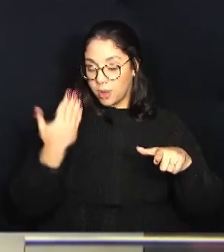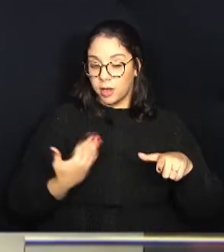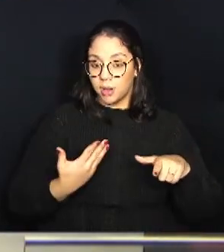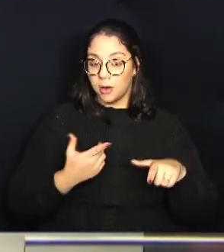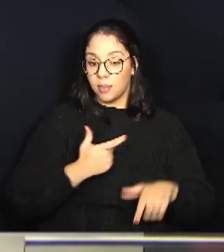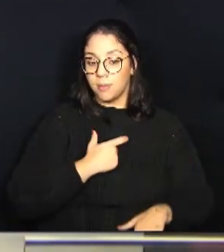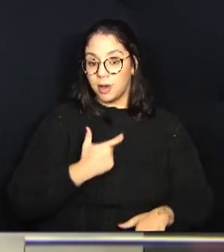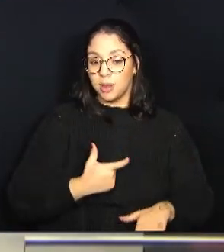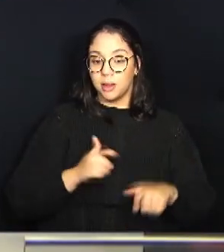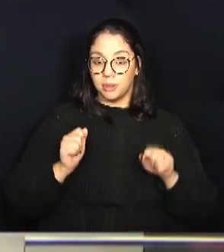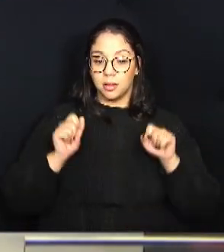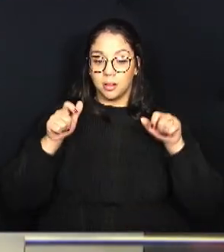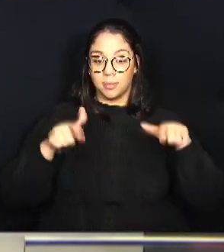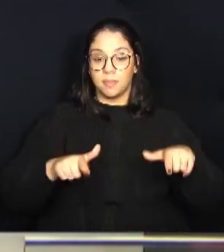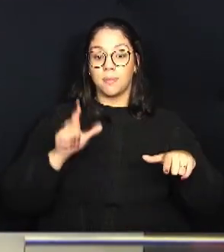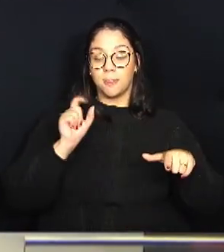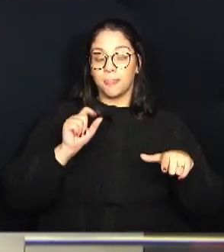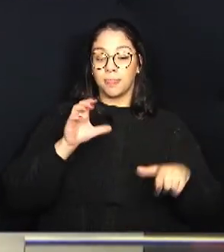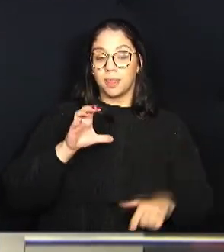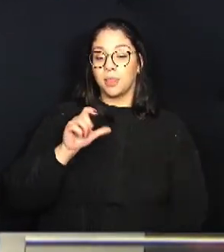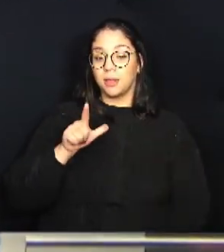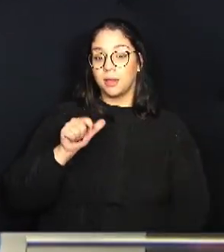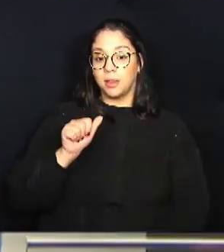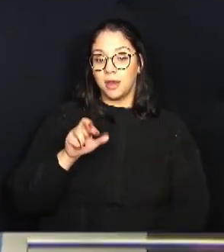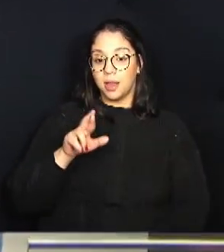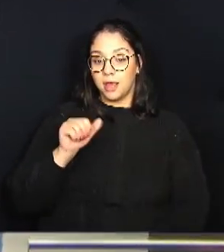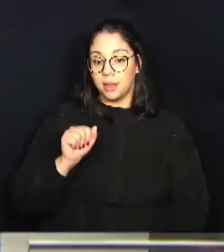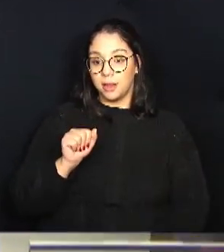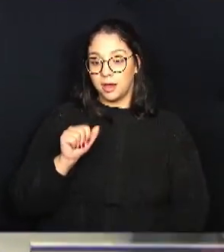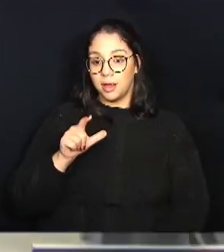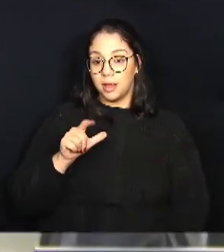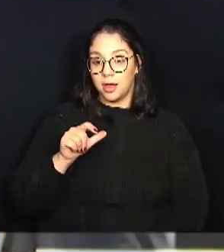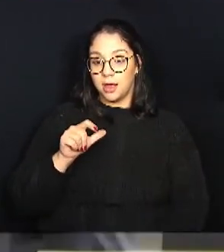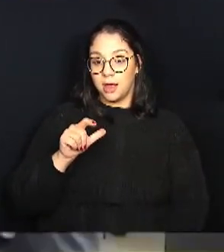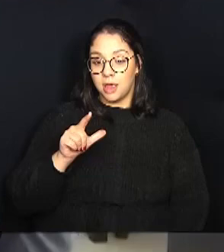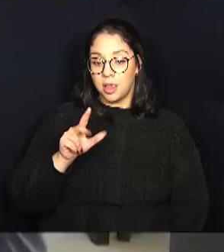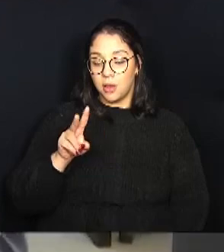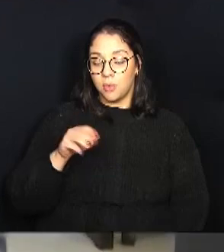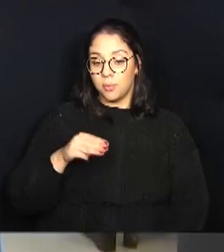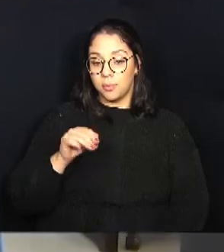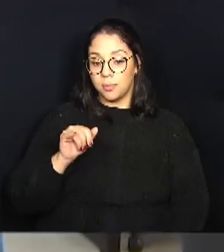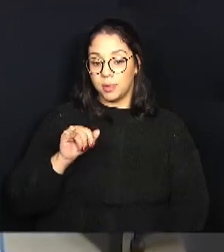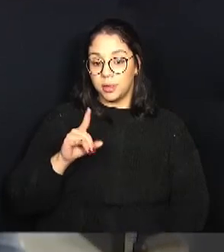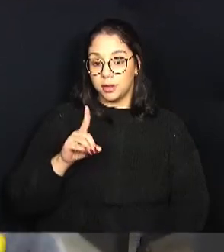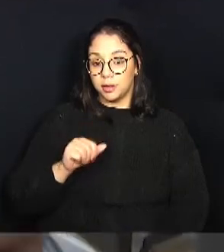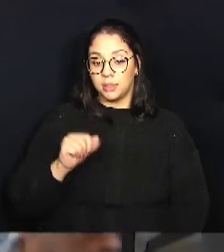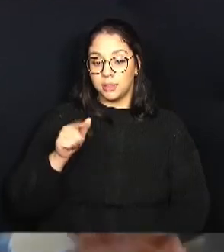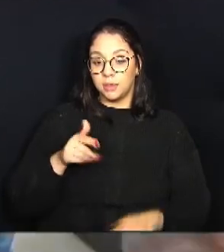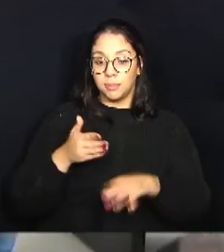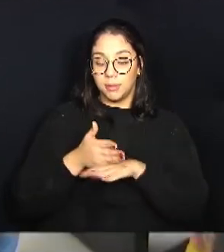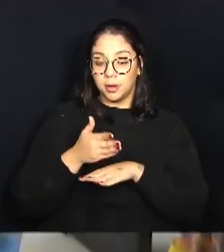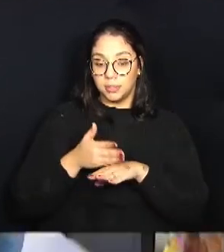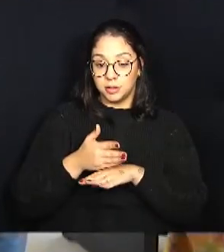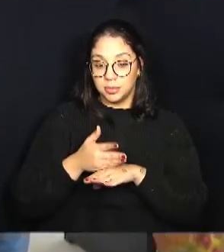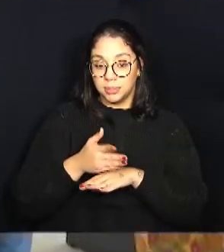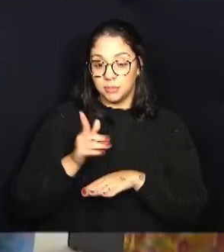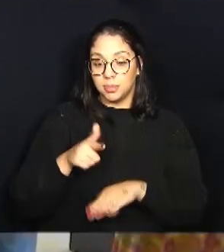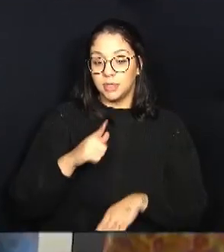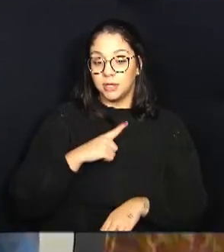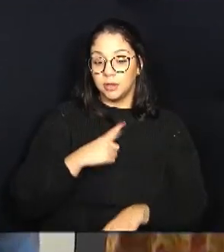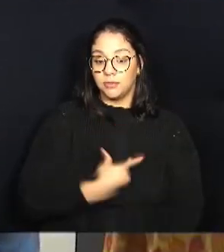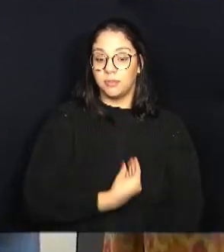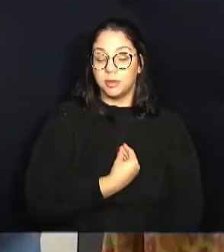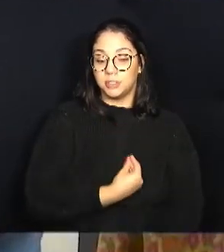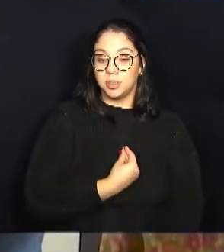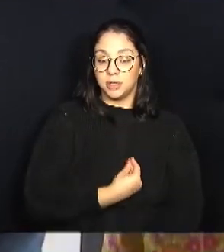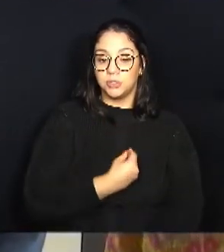foi recebida pelas mãos de Clara Almeida, uma das integrantes do Cuidadores do Jardim Miriam. Estiveram presentes